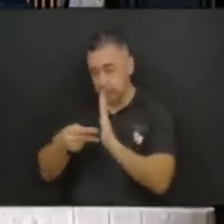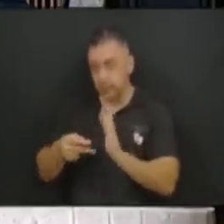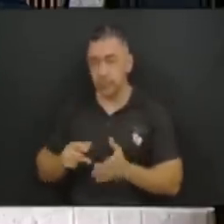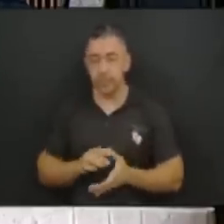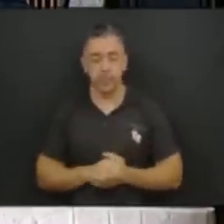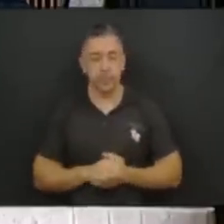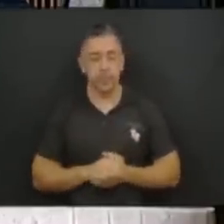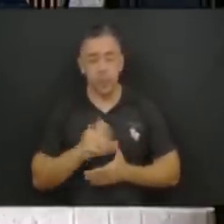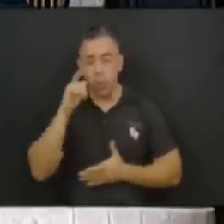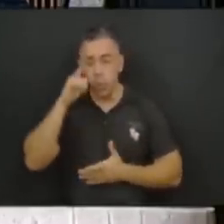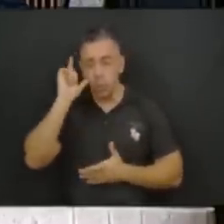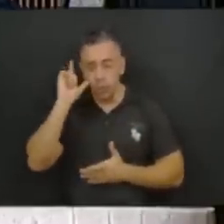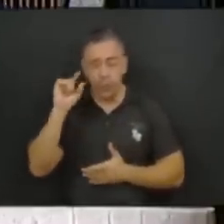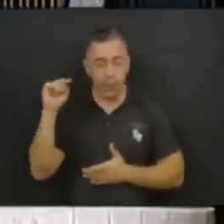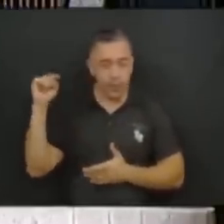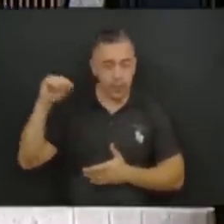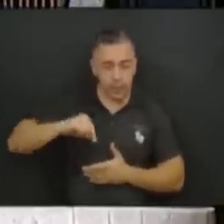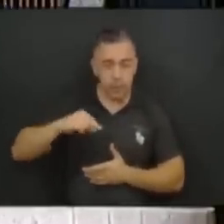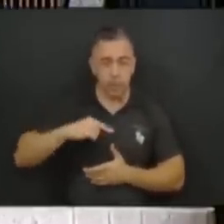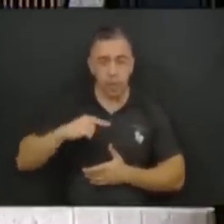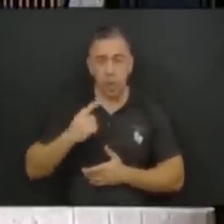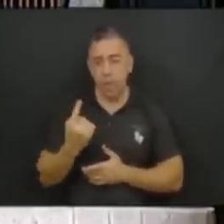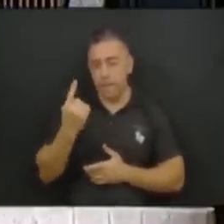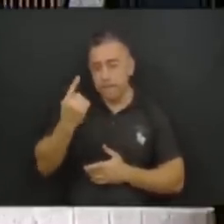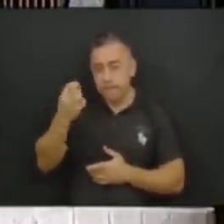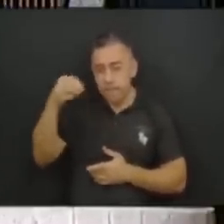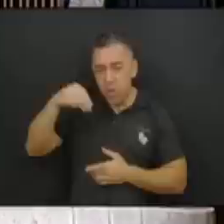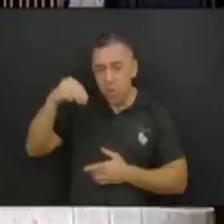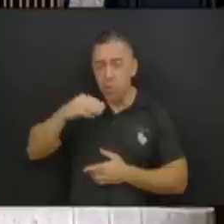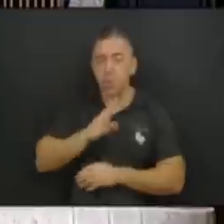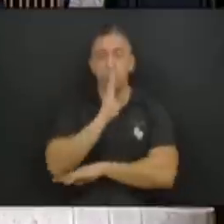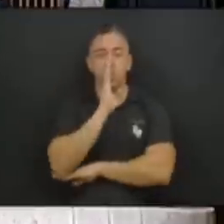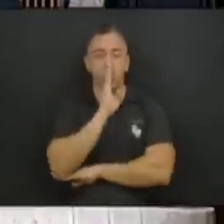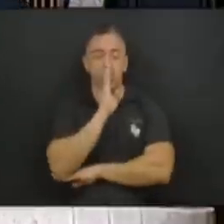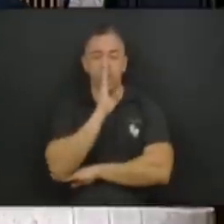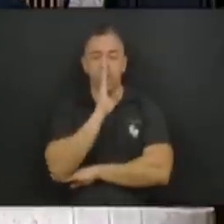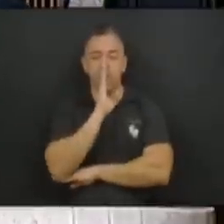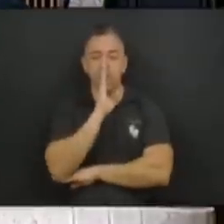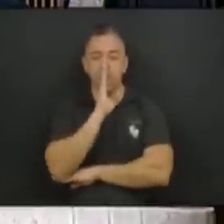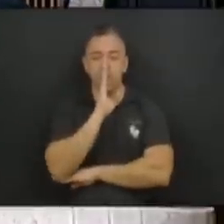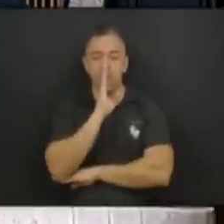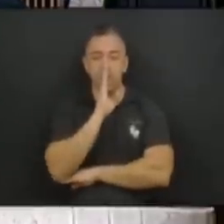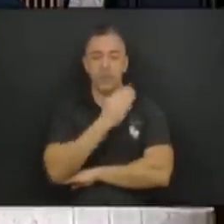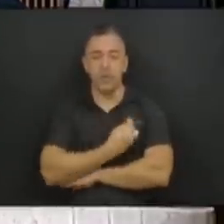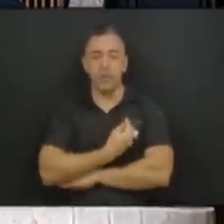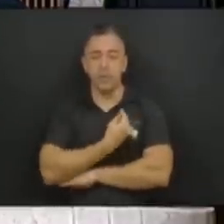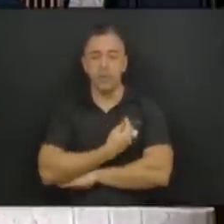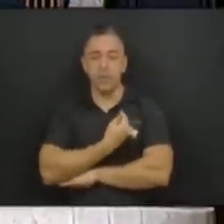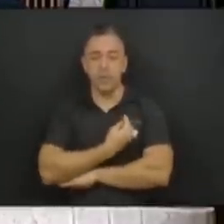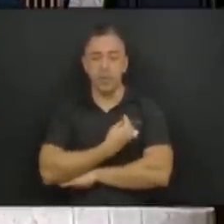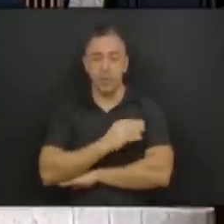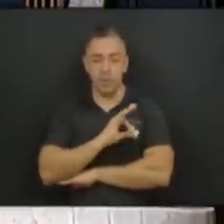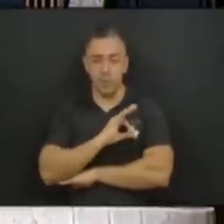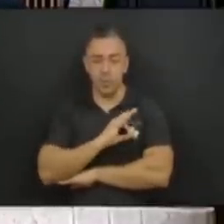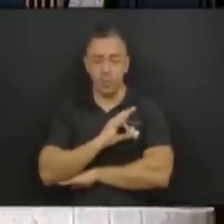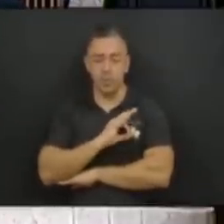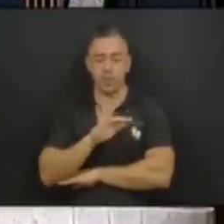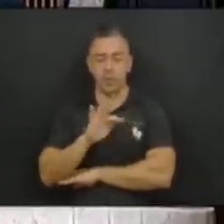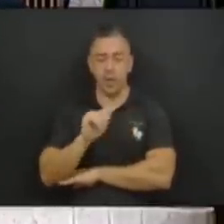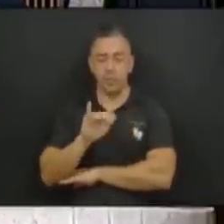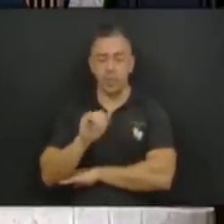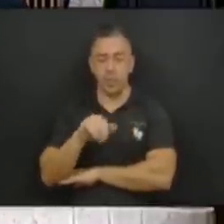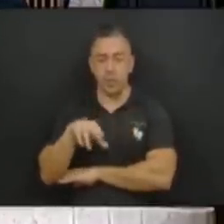e nós tivemos ontem aqui um minuto de silêncio e pelas vidas dos PMs Fabiano